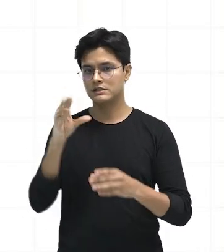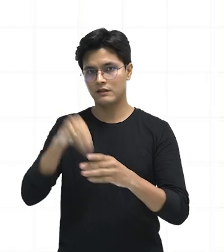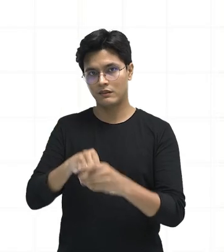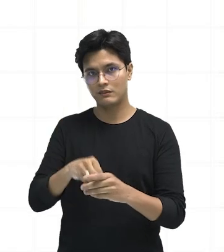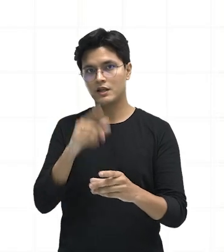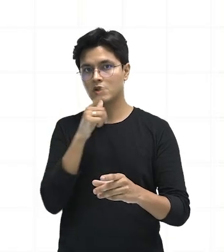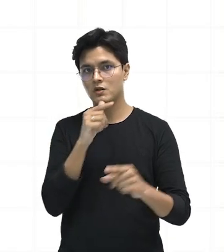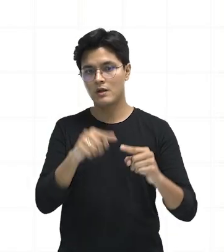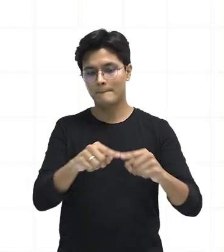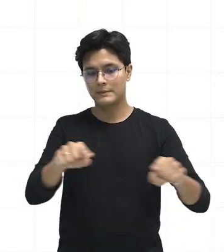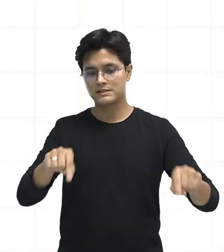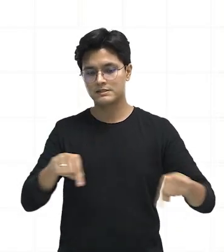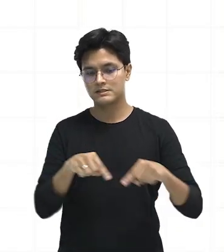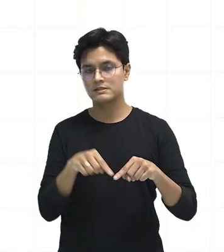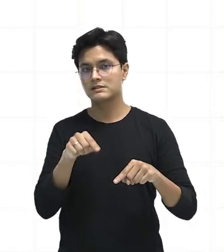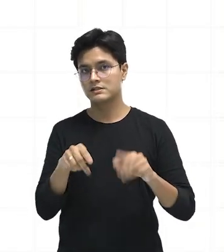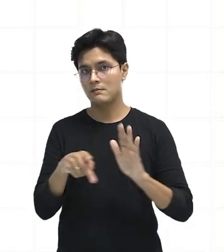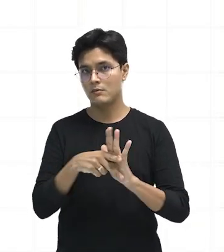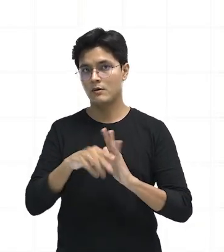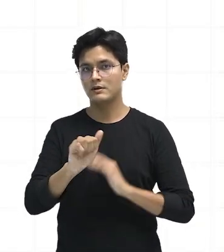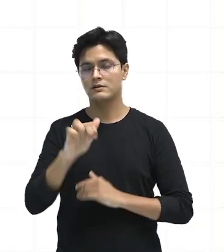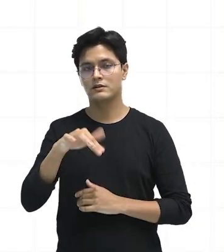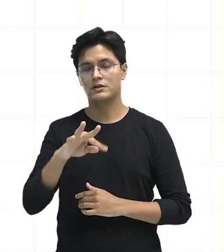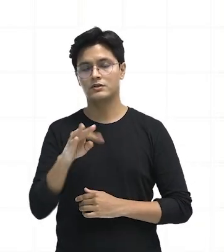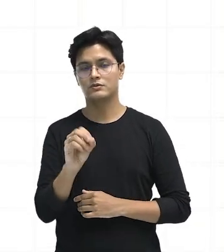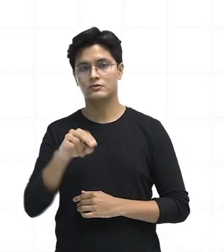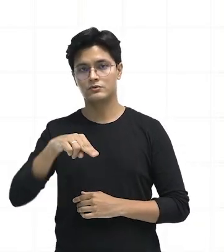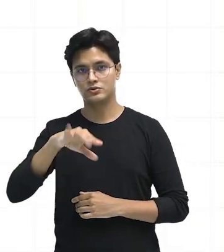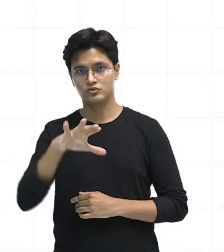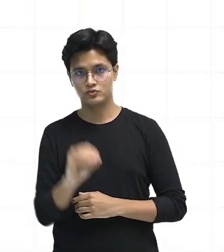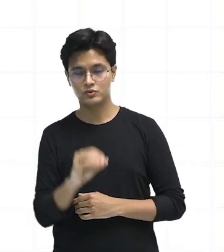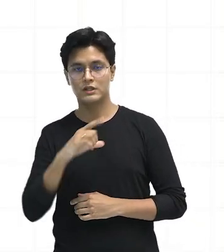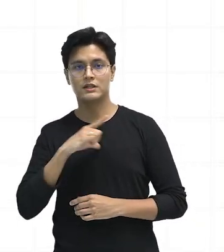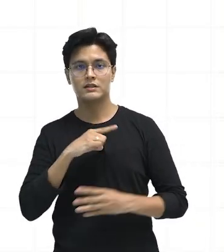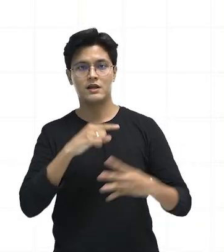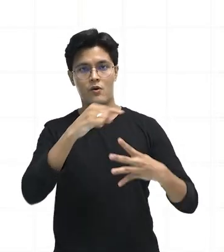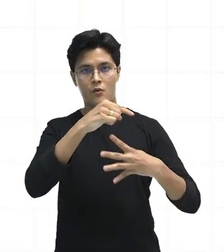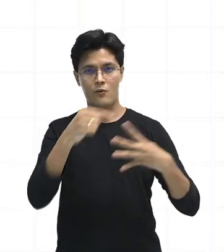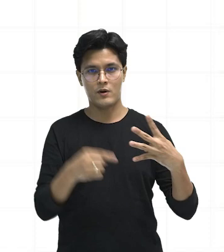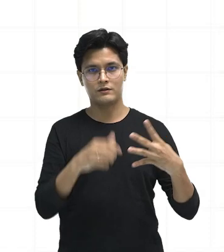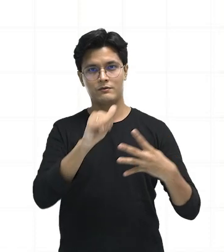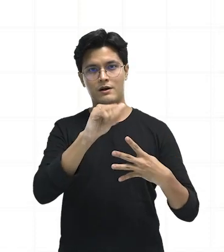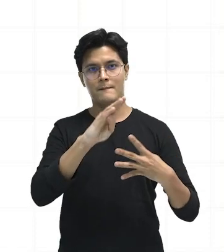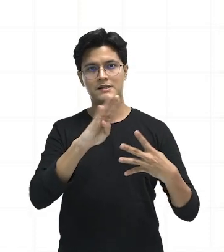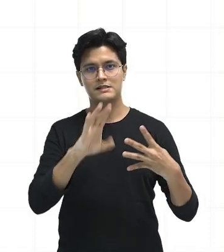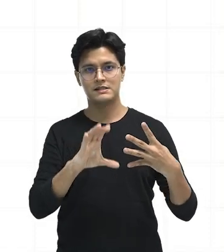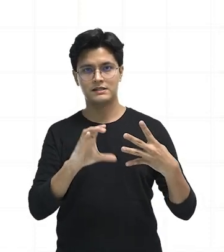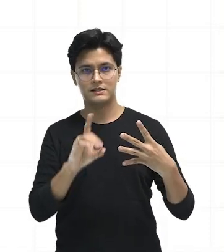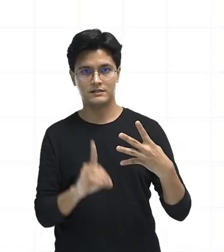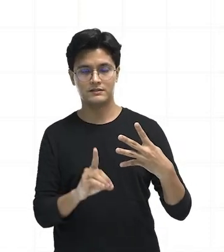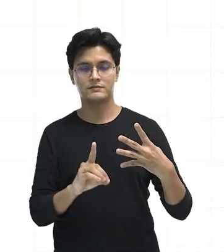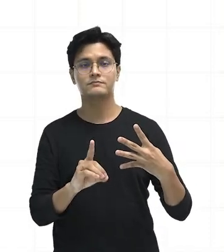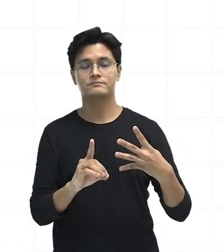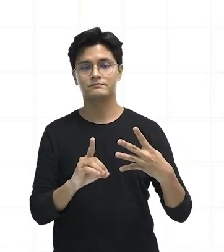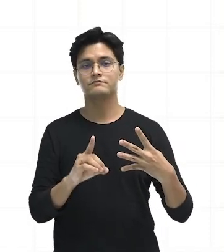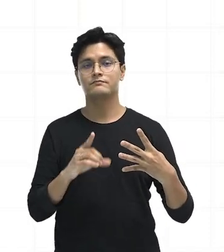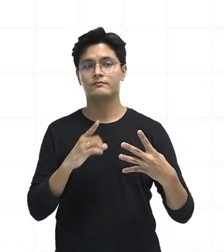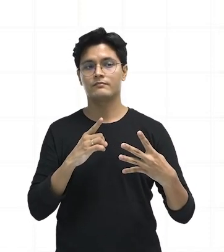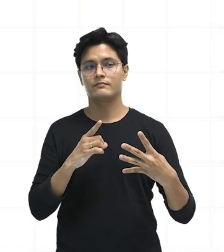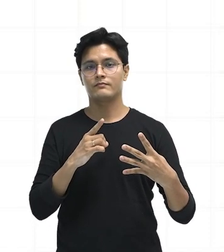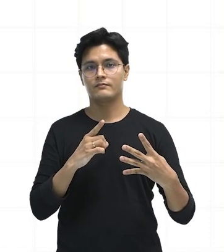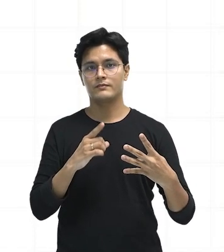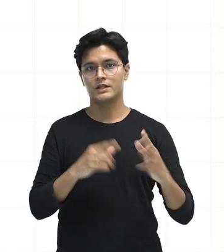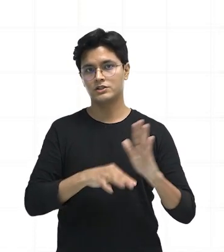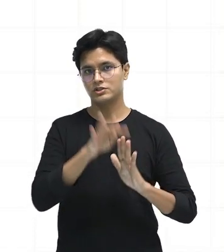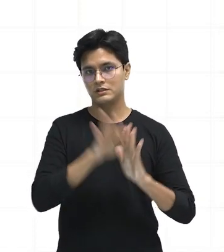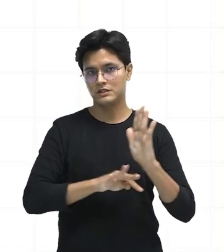do Antônio? Então, vamos. Opa, temos aqui 4 opções de resposta, tá bom? Então, a gente tem aqui, só